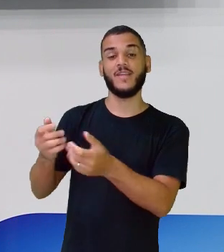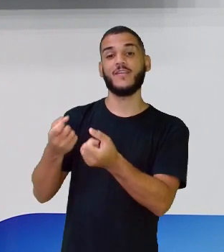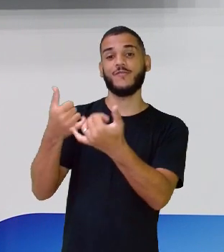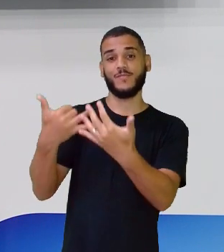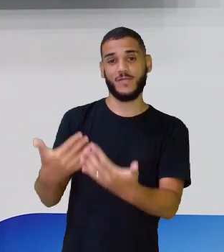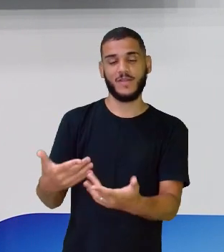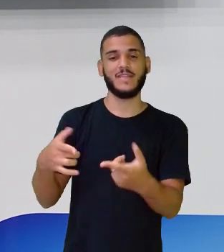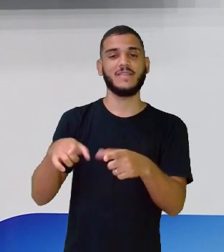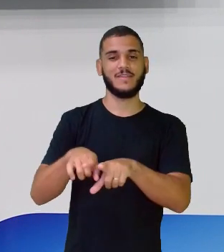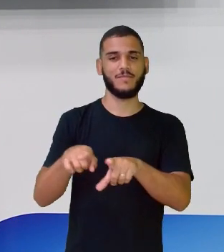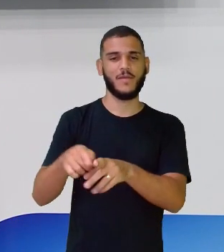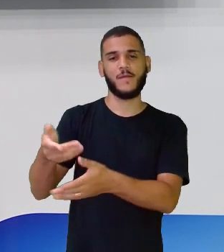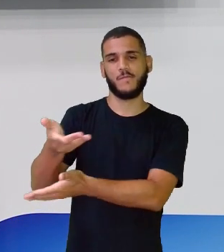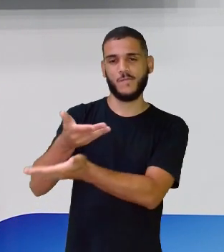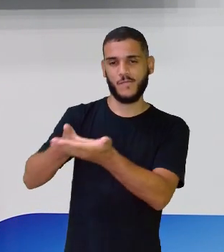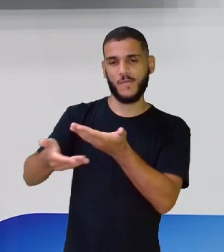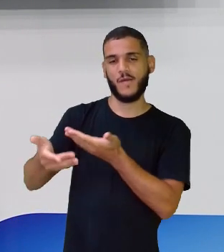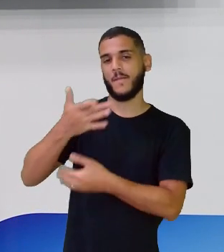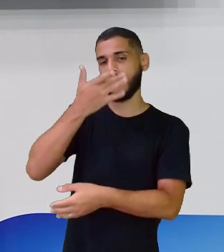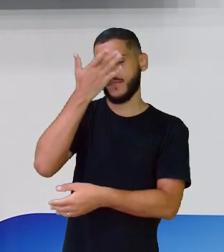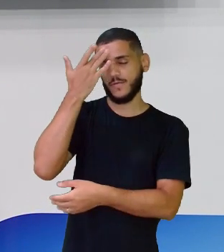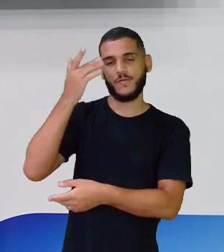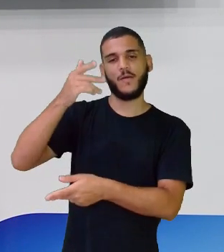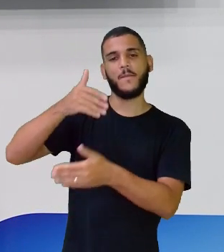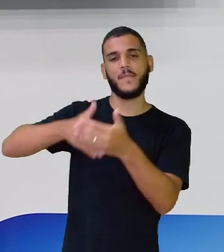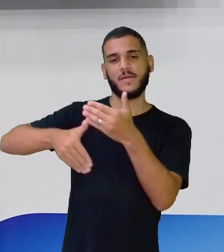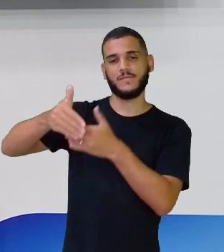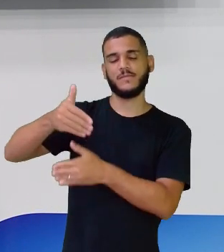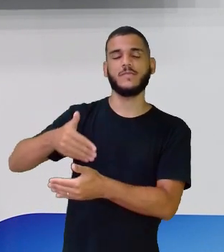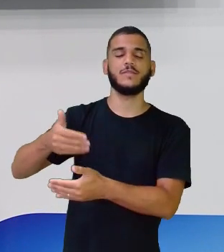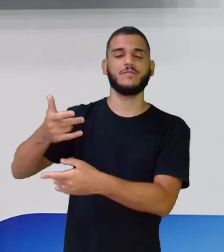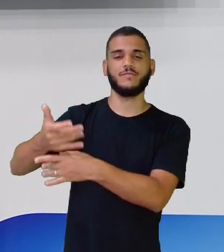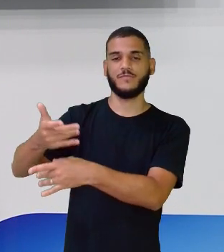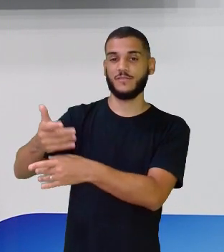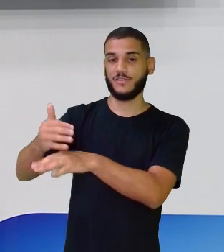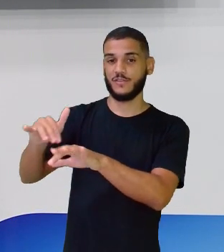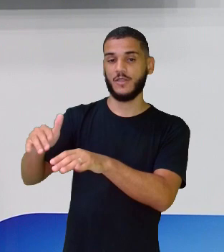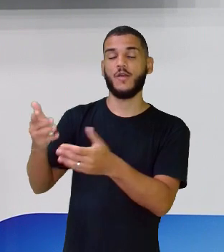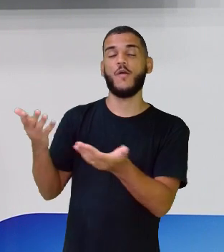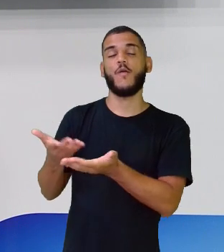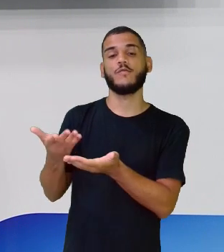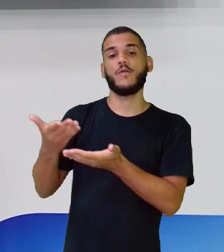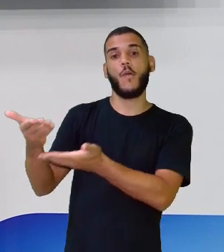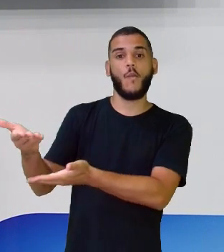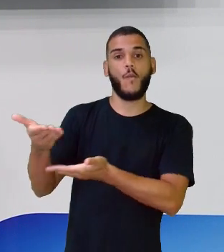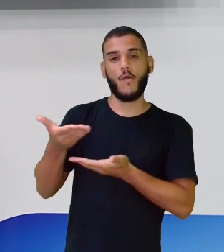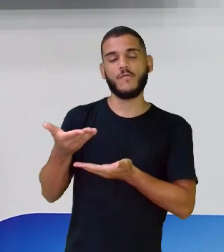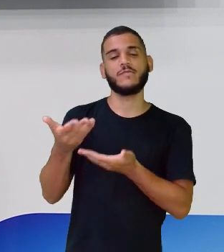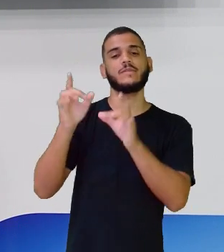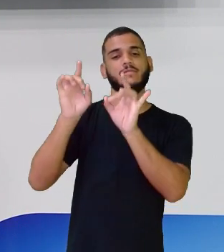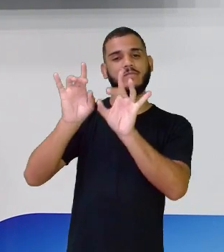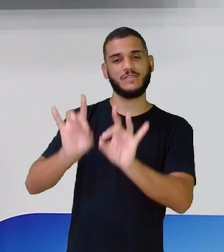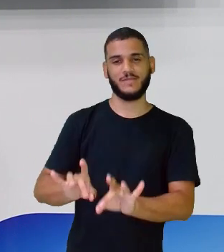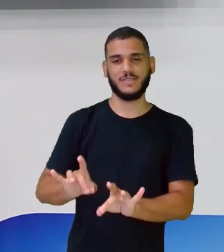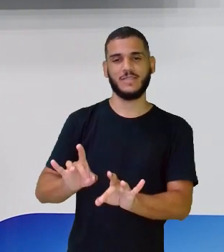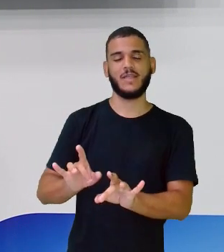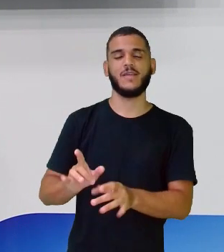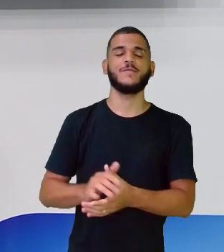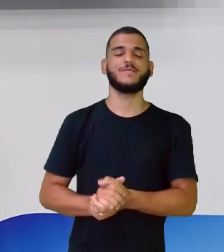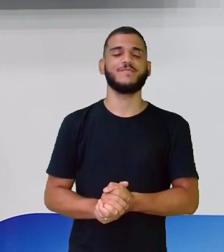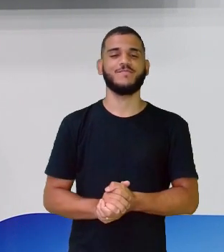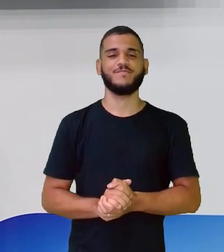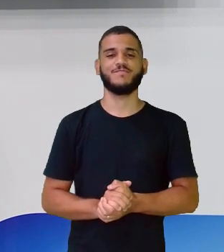no nosso chat hoje a gente tem uma convidada especial. Sempre temos um professor, uma professora